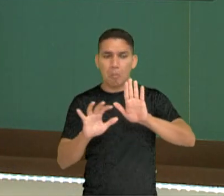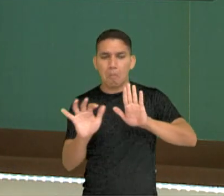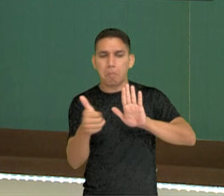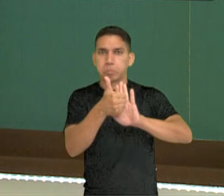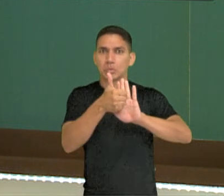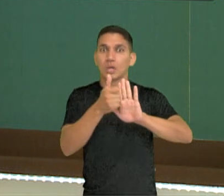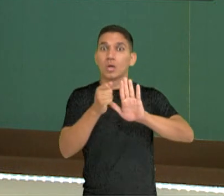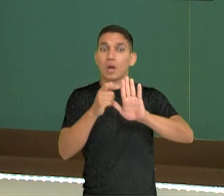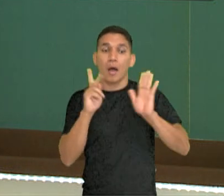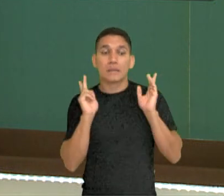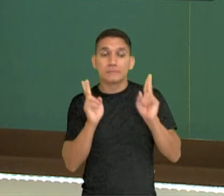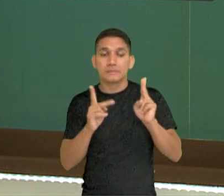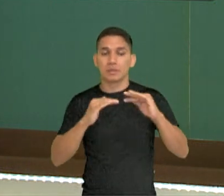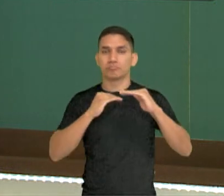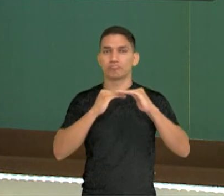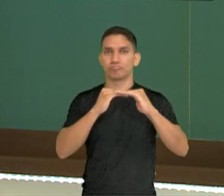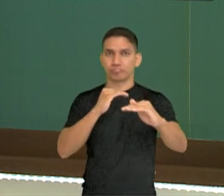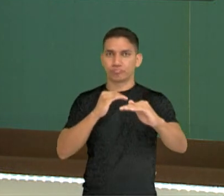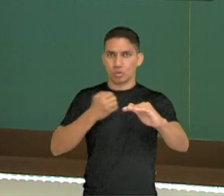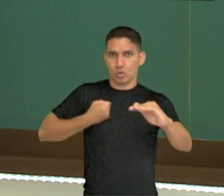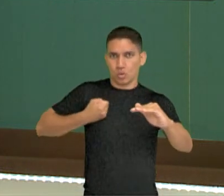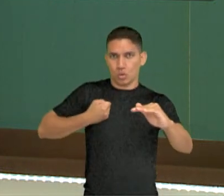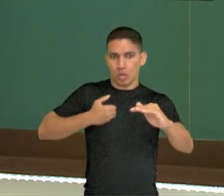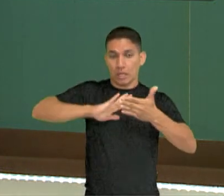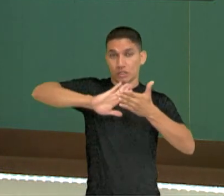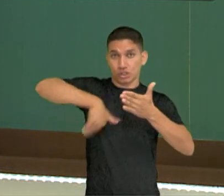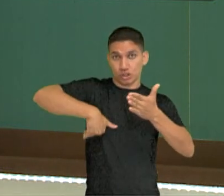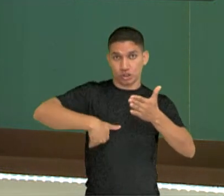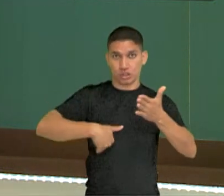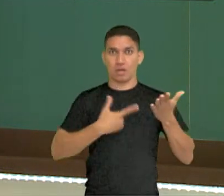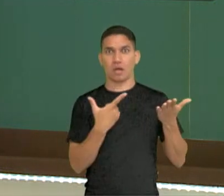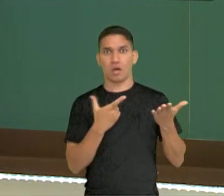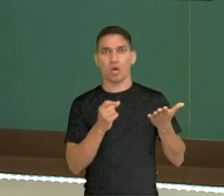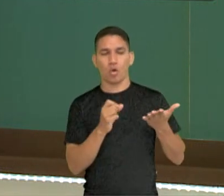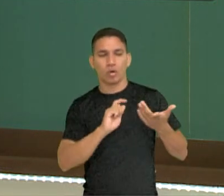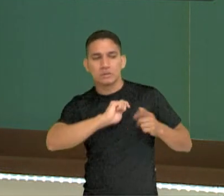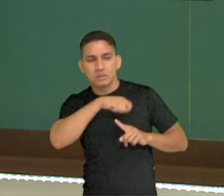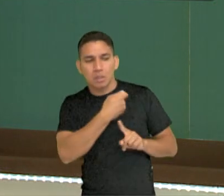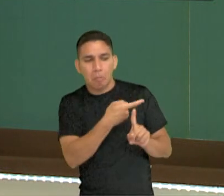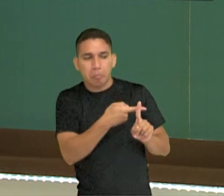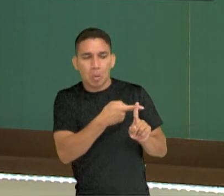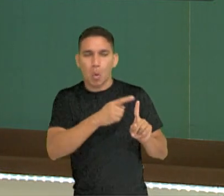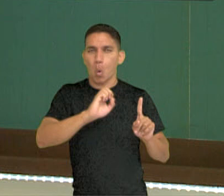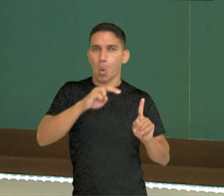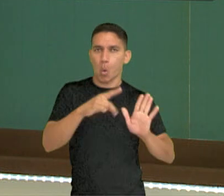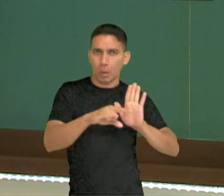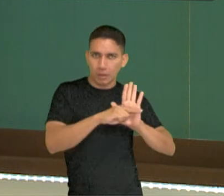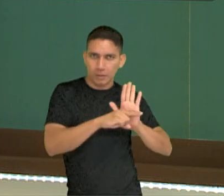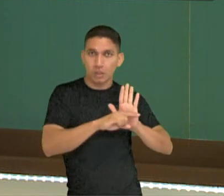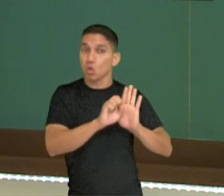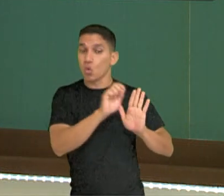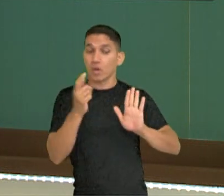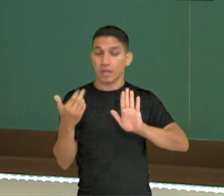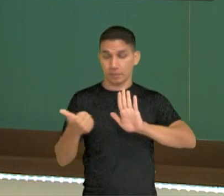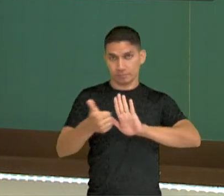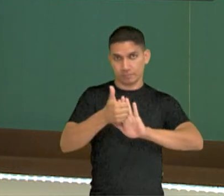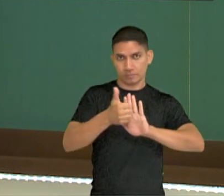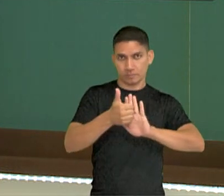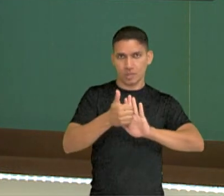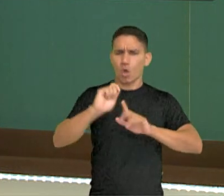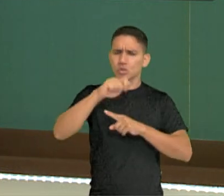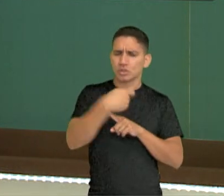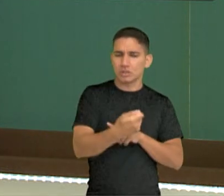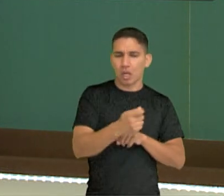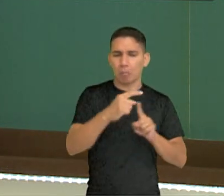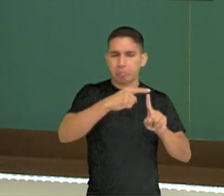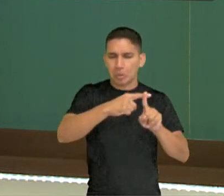em módulo, desprezando o sinal, tá? Do que o ângulo que está lá no primeiro quadrante. O sinal a gente vai ver um pouquinho mais